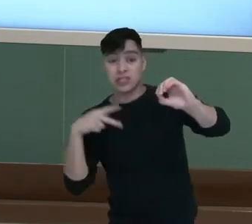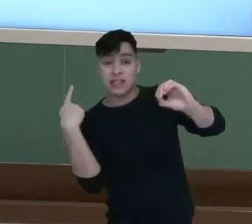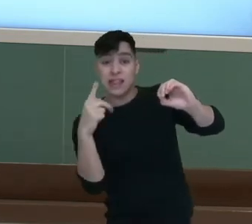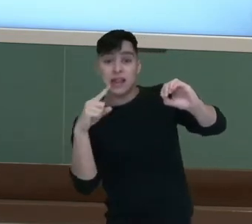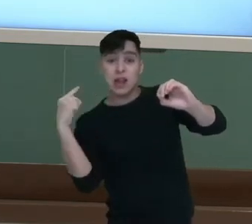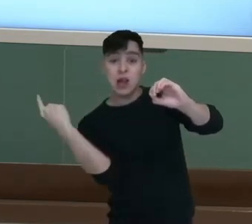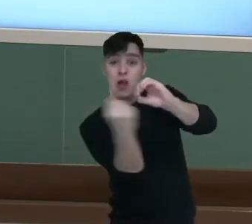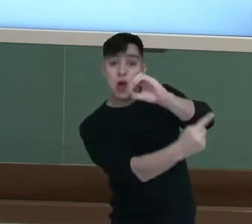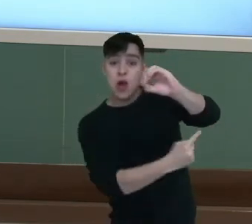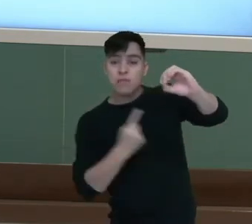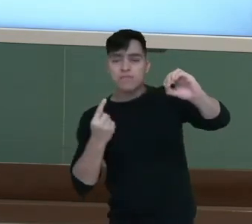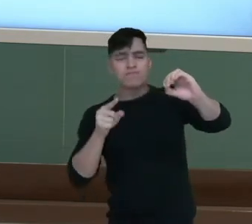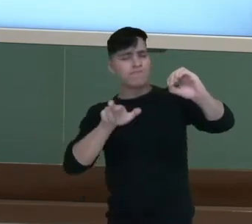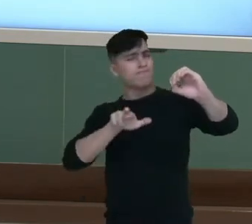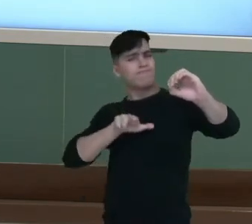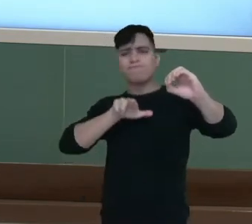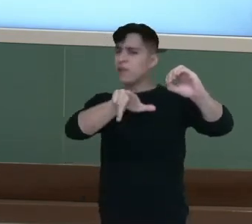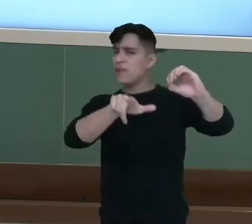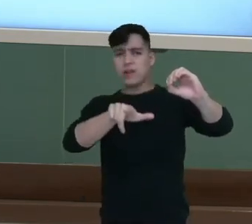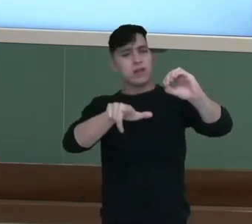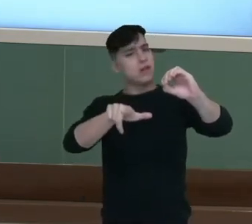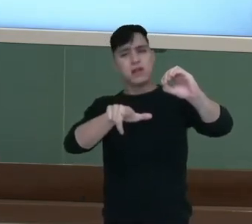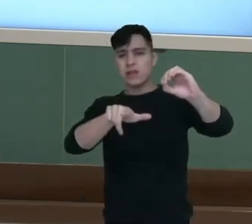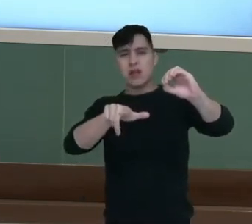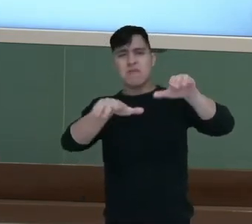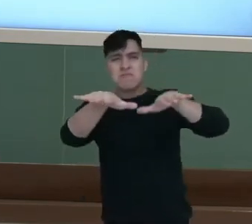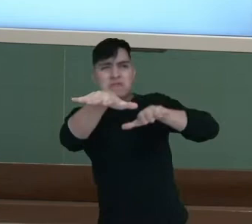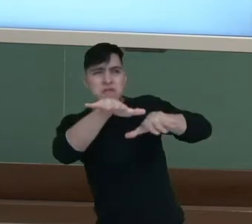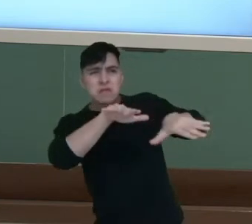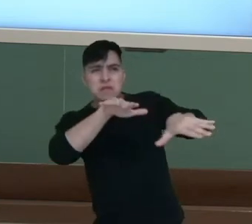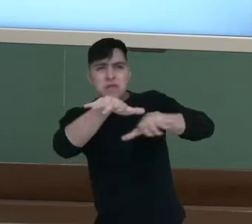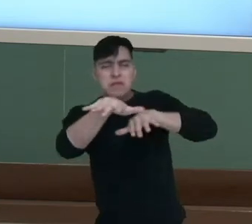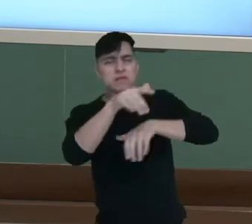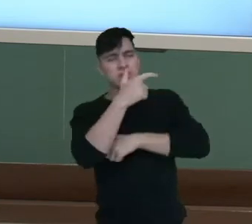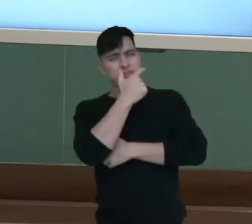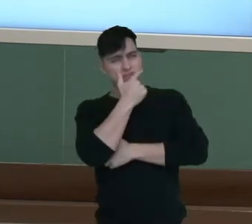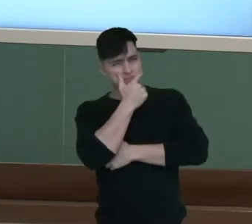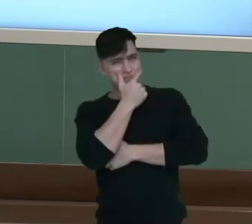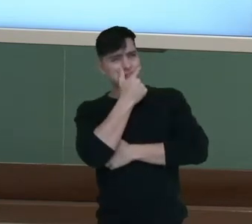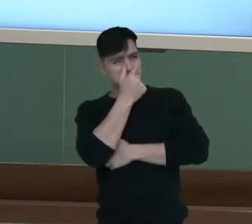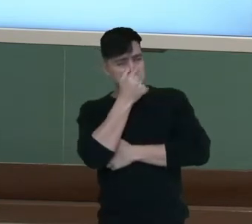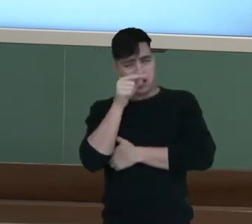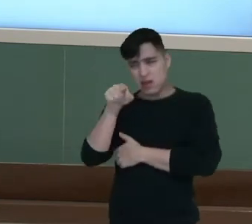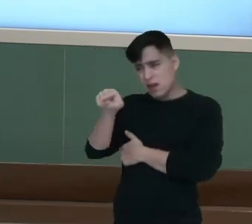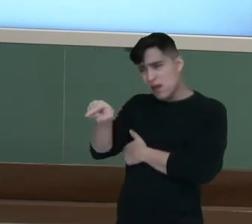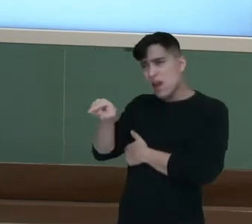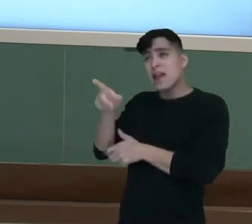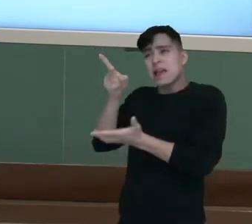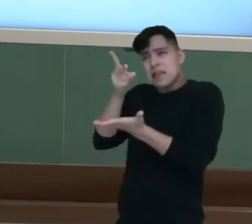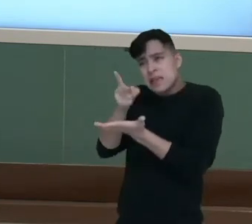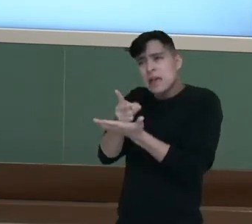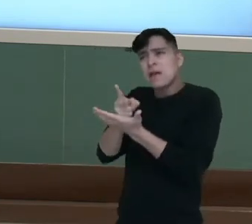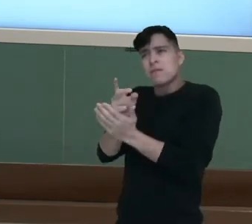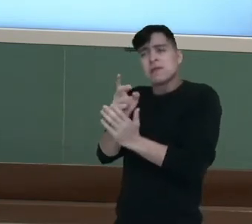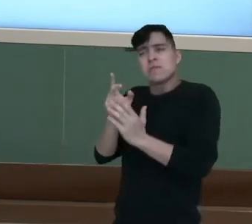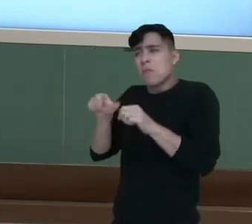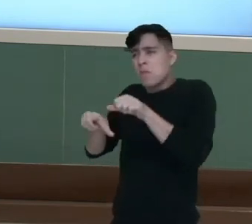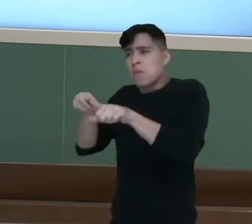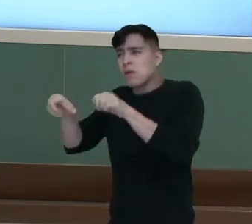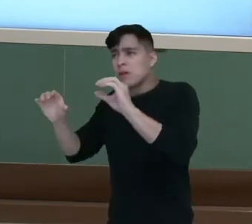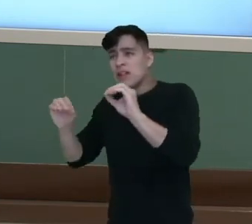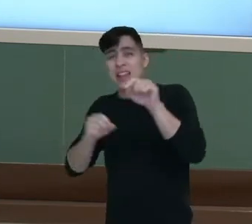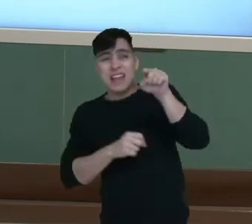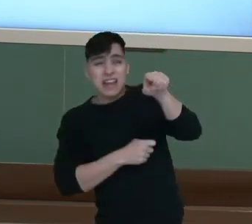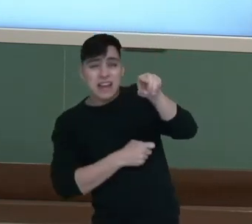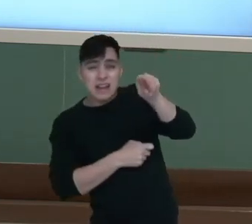perceber isso, né? Não conseguia perceber com o desenho dos movimentos das órbitas constantes você ter um movimento descrito em Marte. Não conseguia perceber